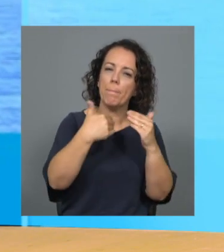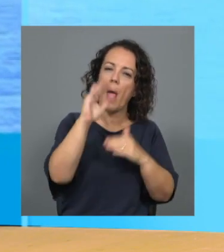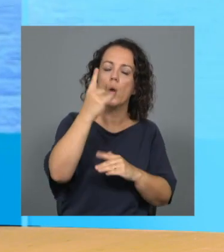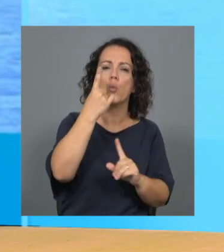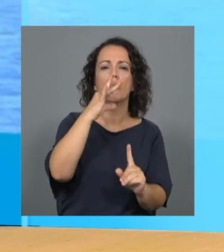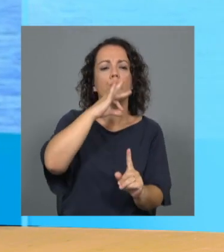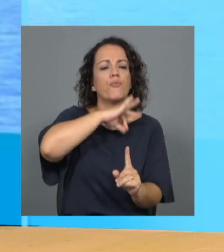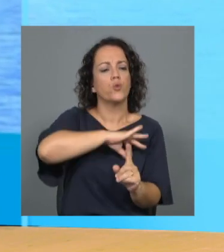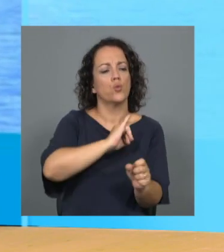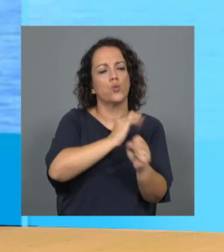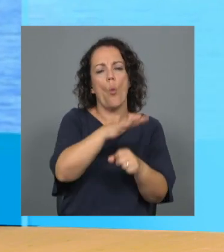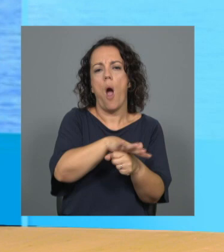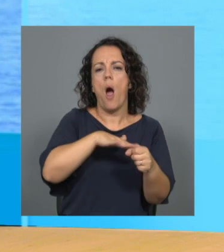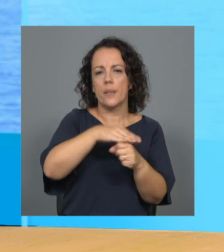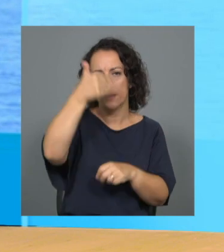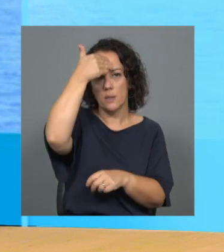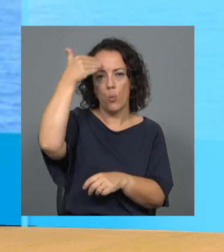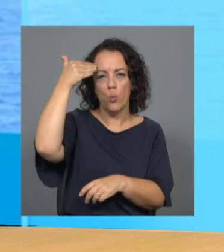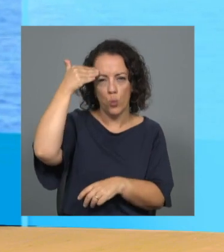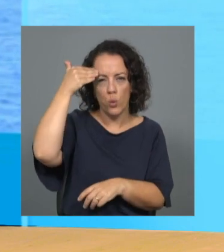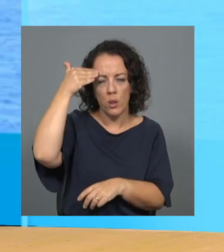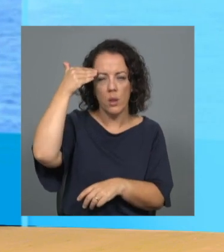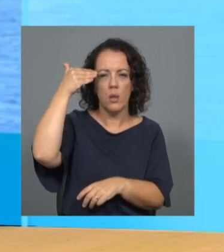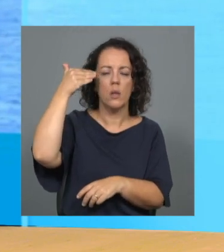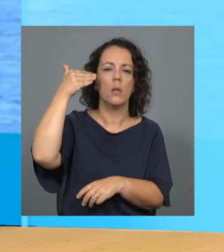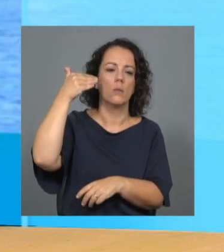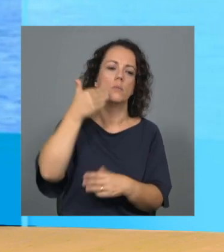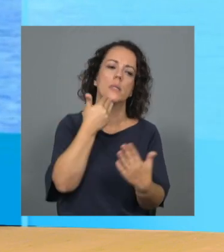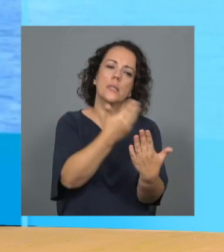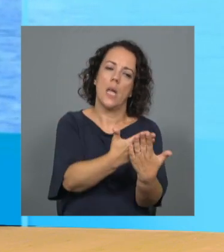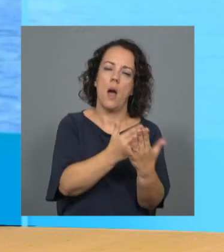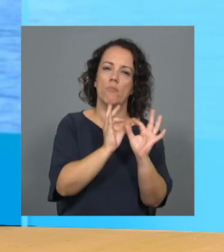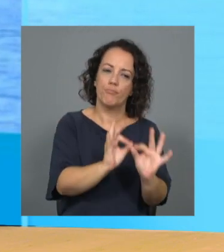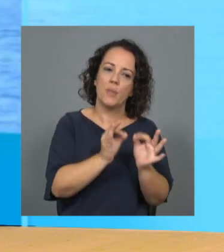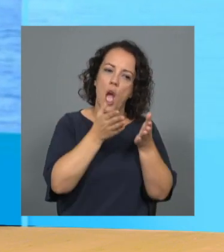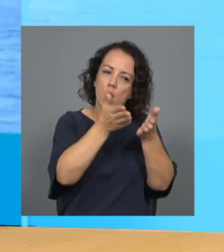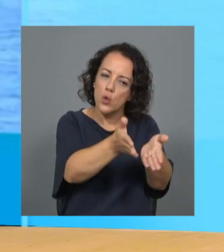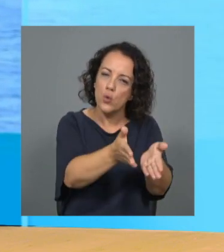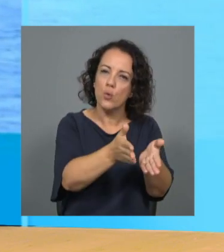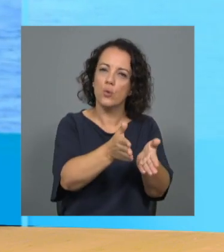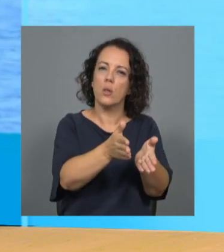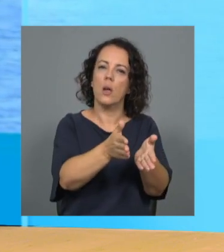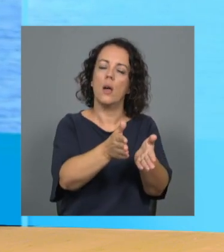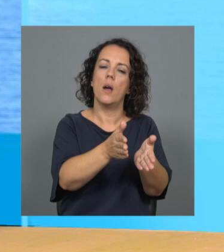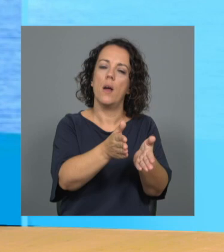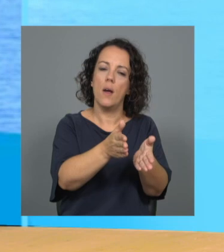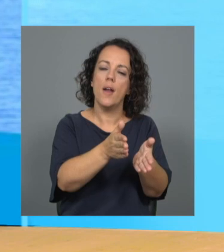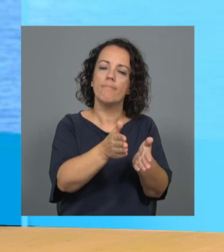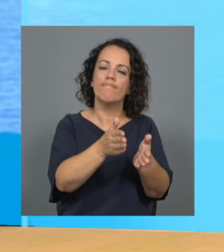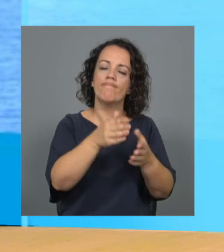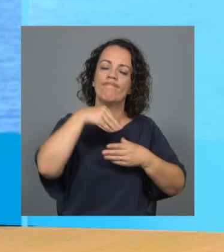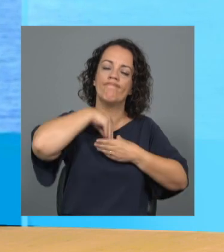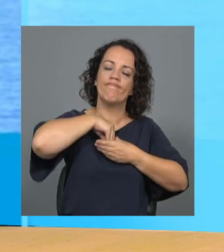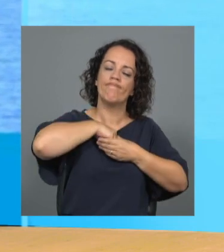profissional da área da saúde mental, e que pudesse efetivamente ajudar a pessoa no seu luto patológico.